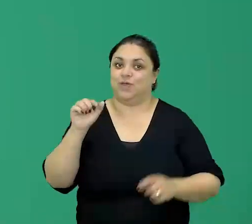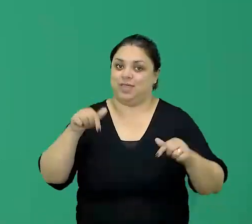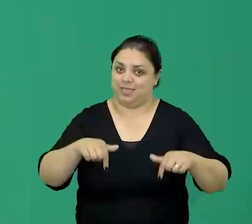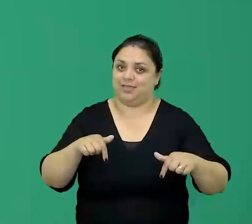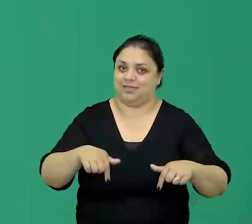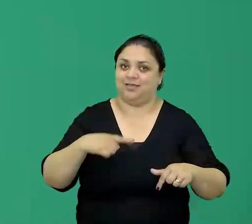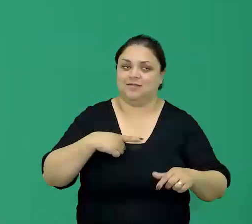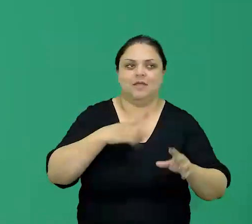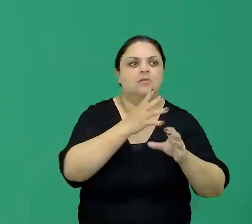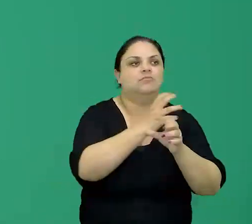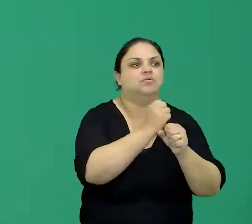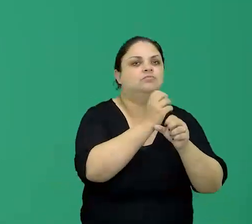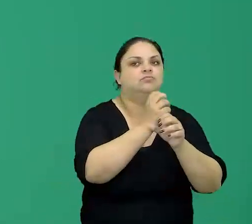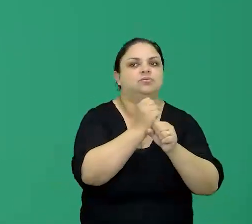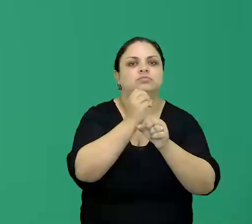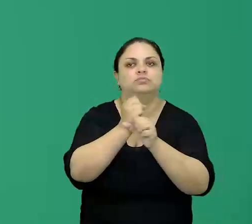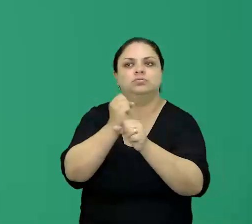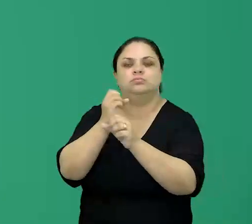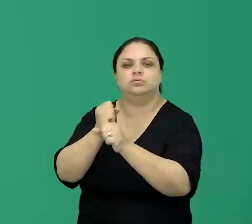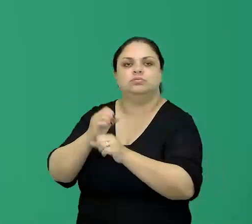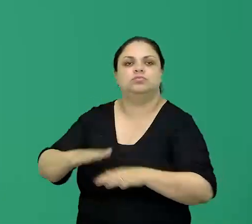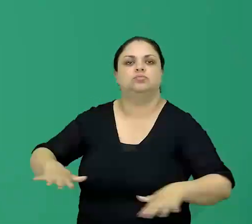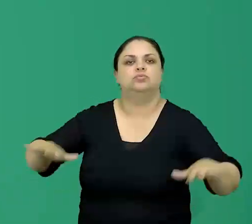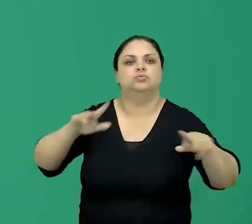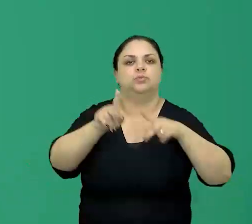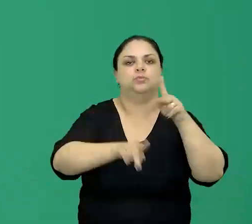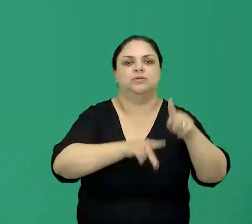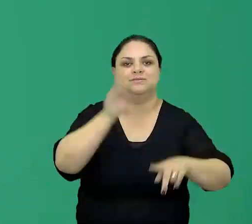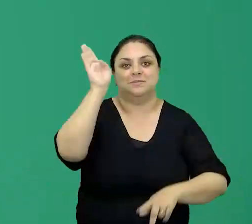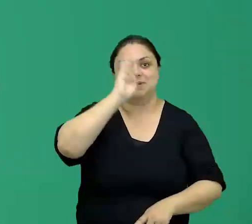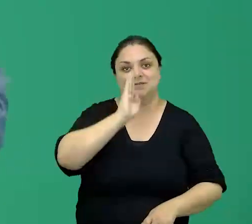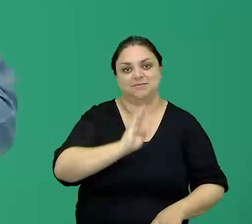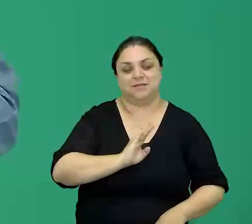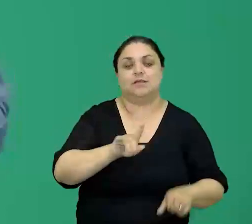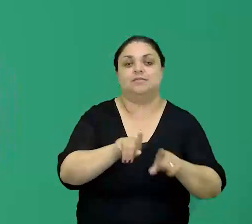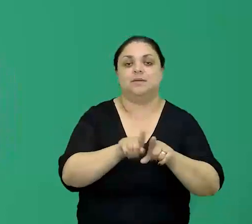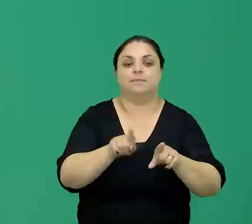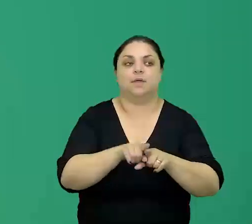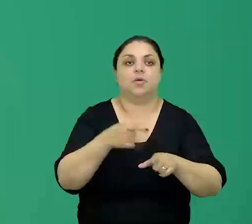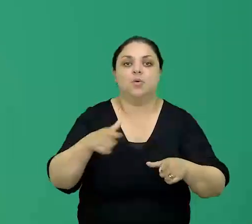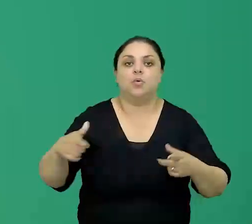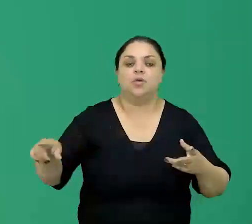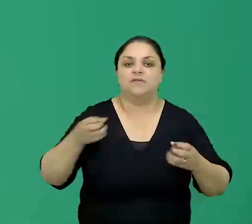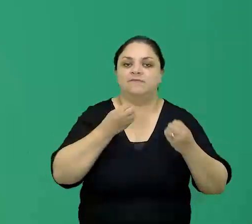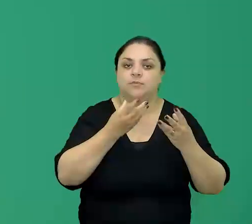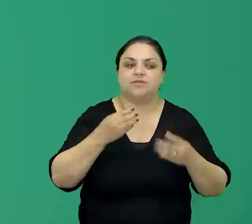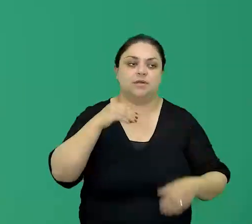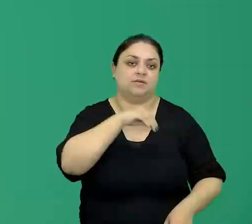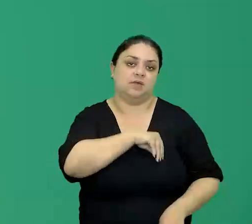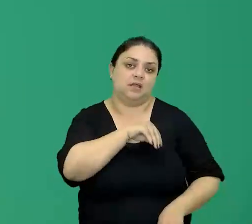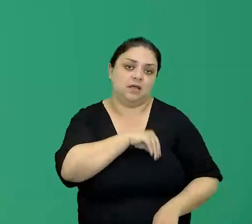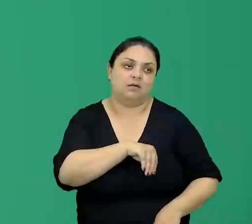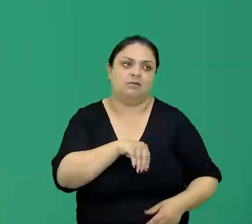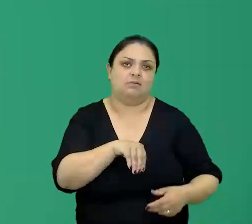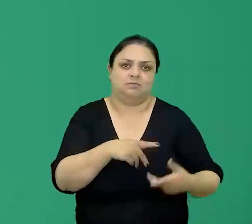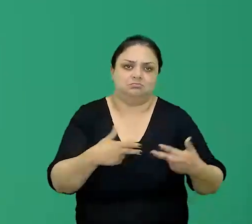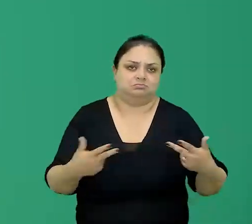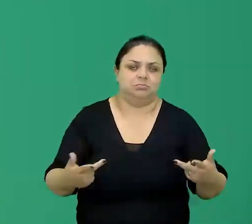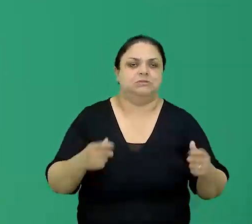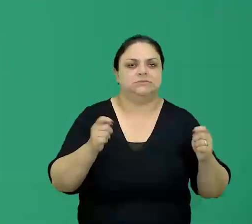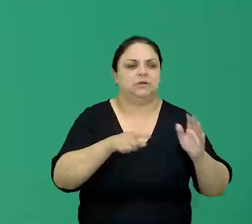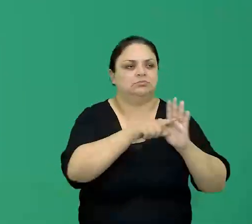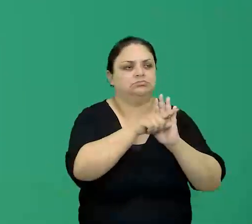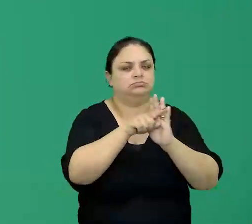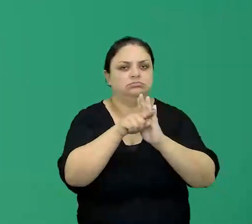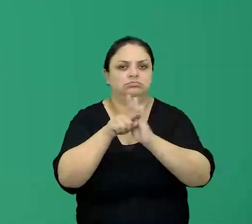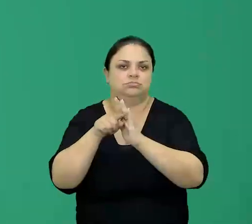vai contar a população brasileira e também obter outros dados, por exemplo, de renda, beleza? Então, esses